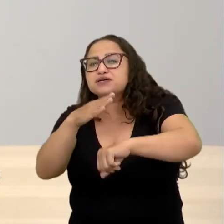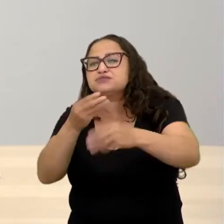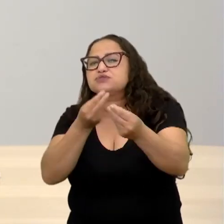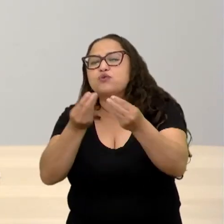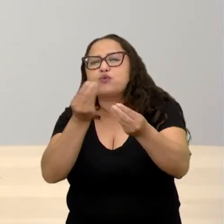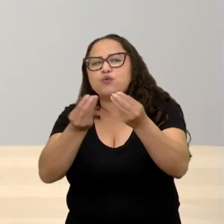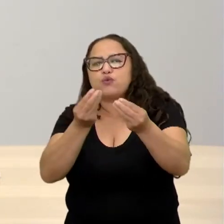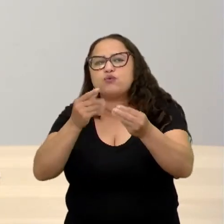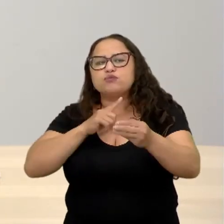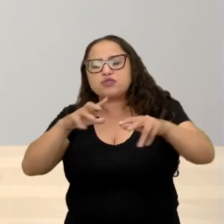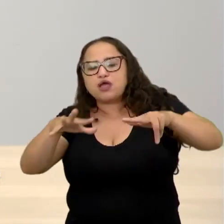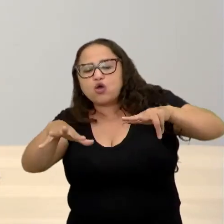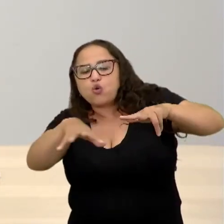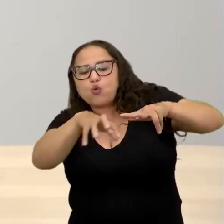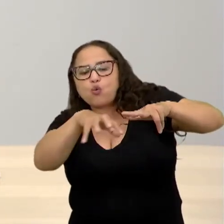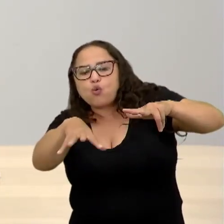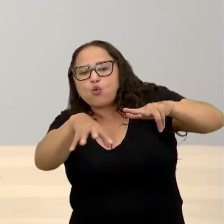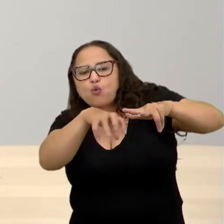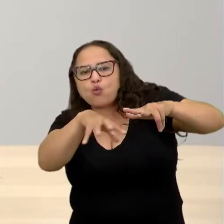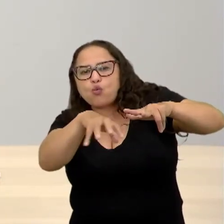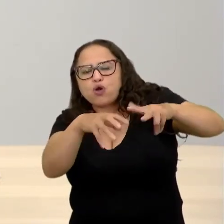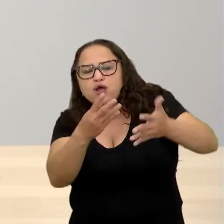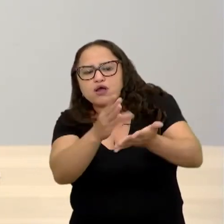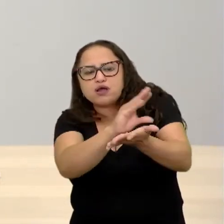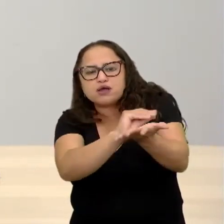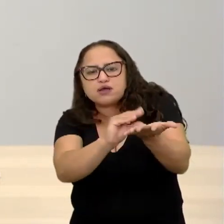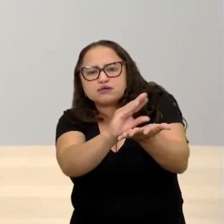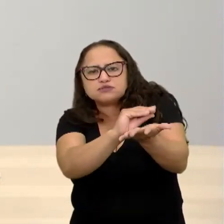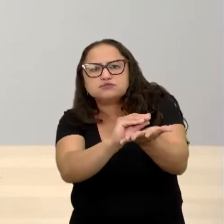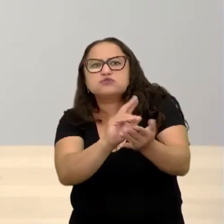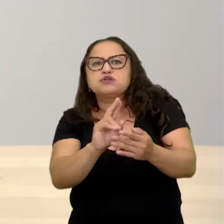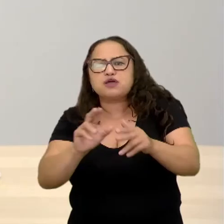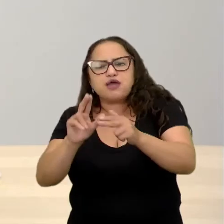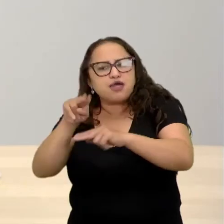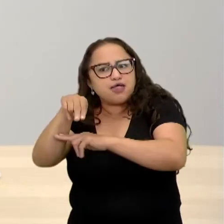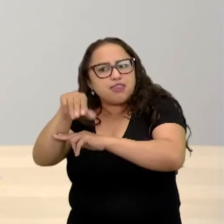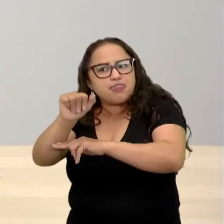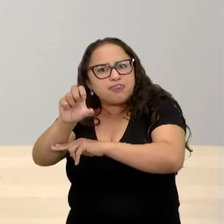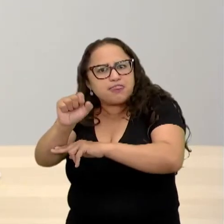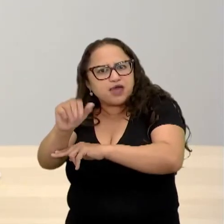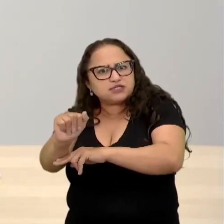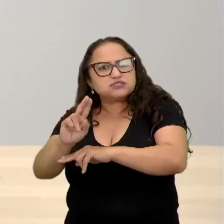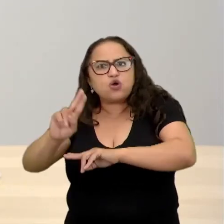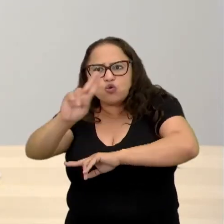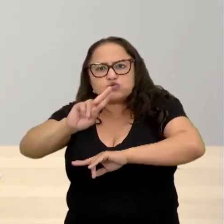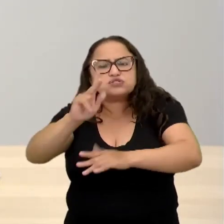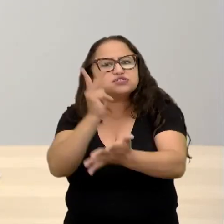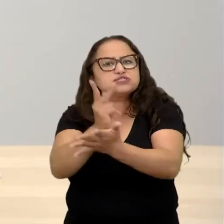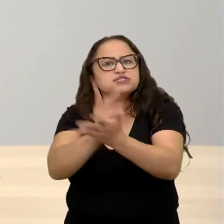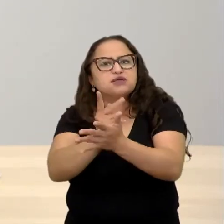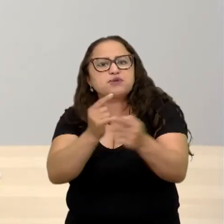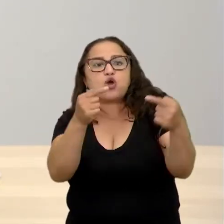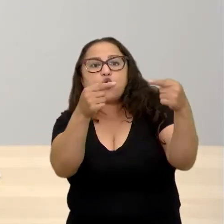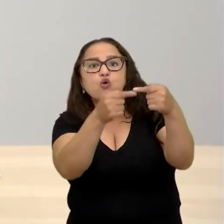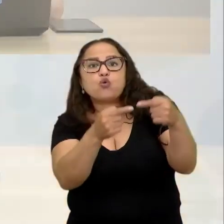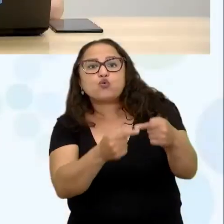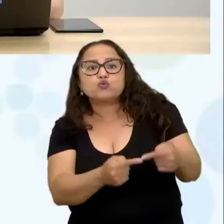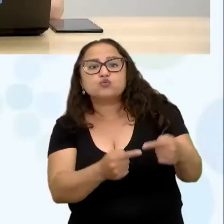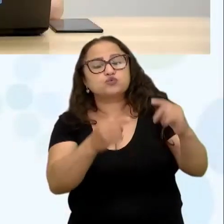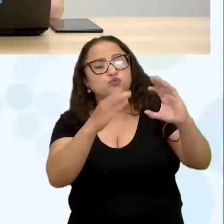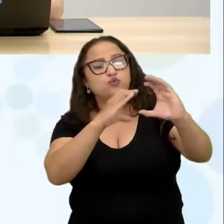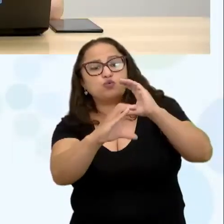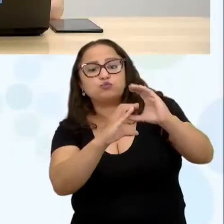dos satélites, Como né? é que é a Bem transmissão de bacana. dados, né? Que a NASA usa muito, né? Os satélites. A questão da interação com outros satélites, né?